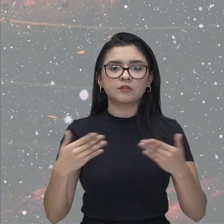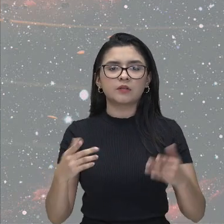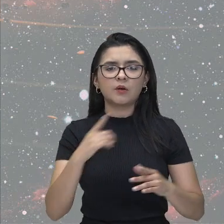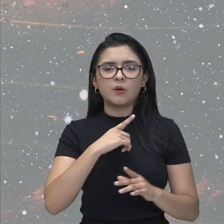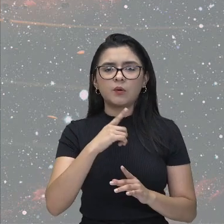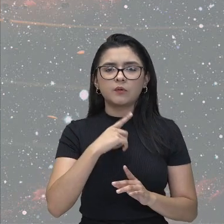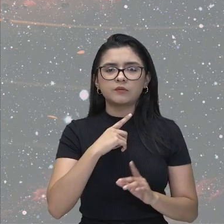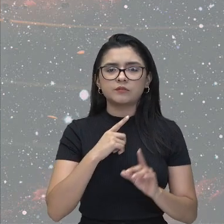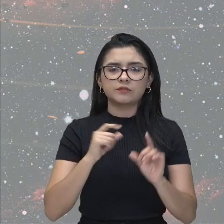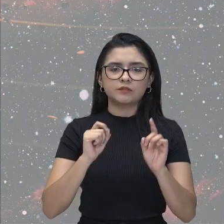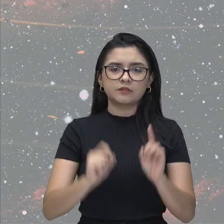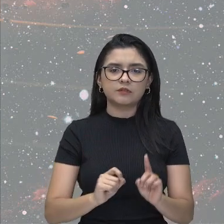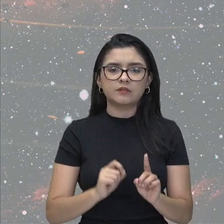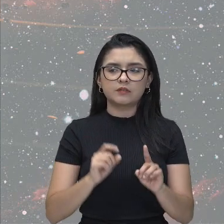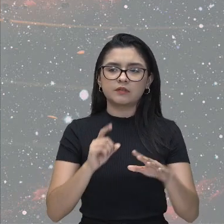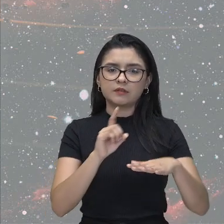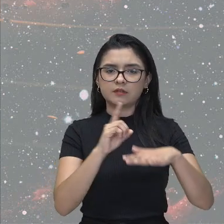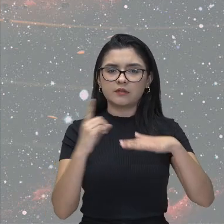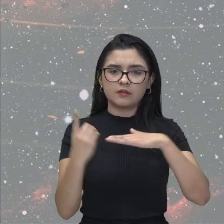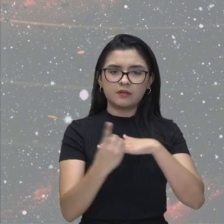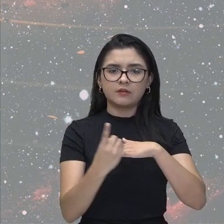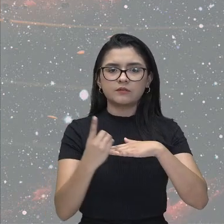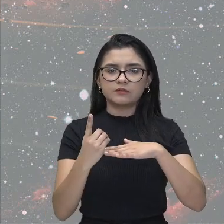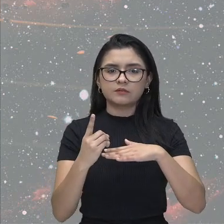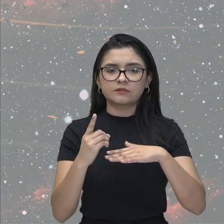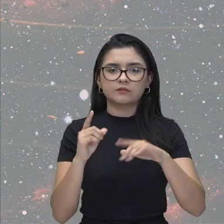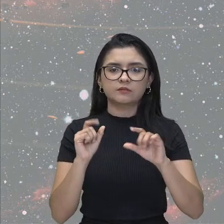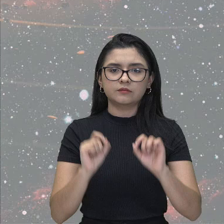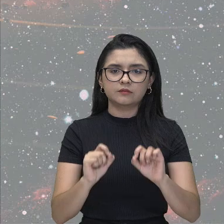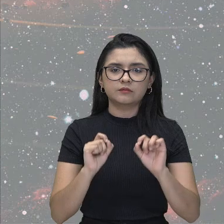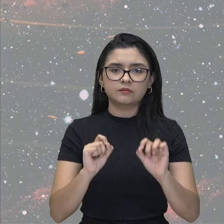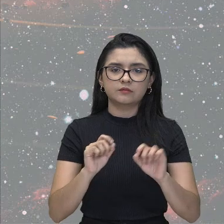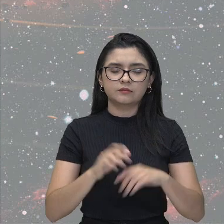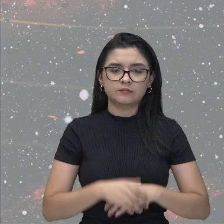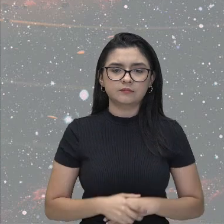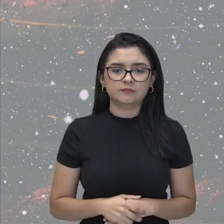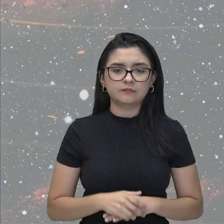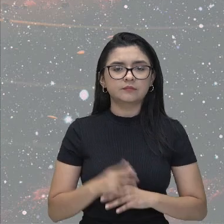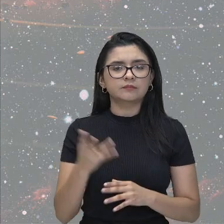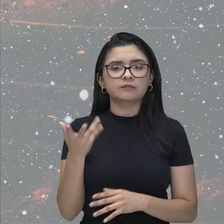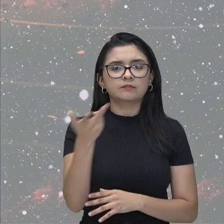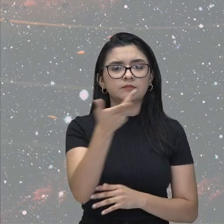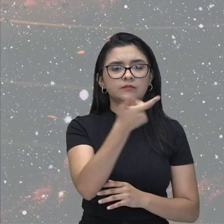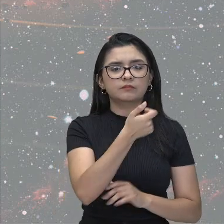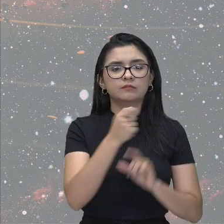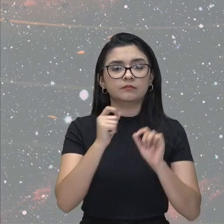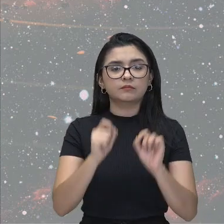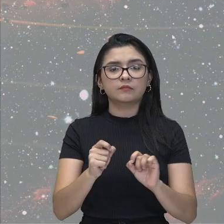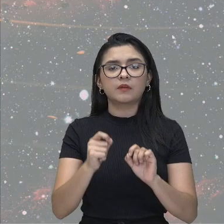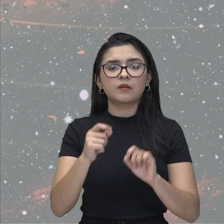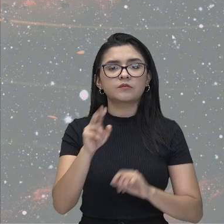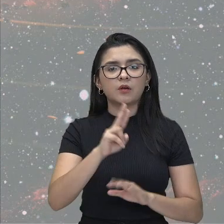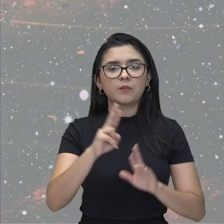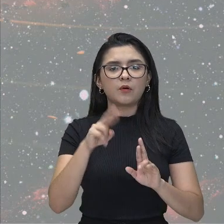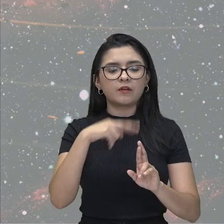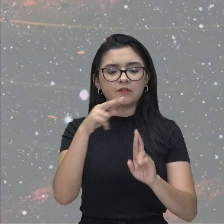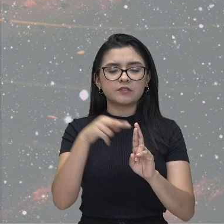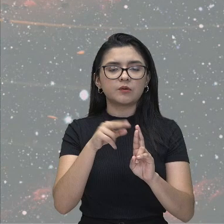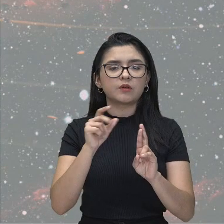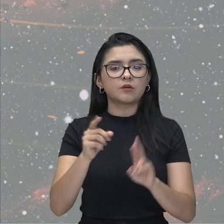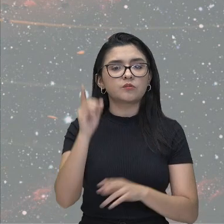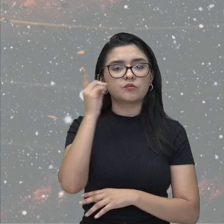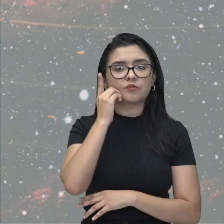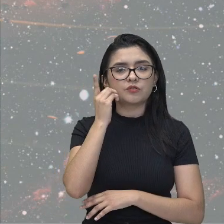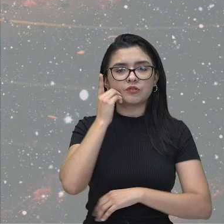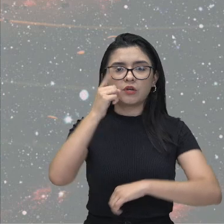visíveis no cosmo no universo eles serviram para referenciar os dias a contagem do tempo